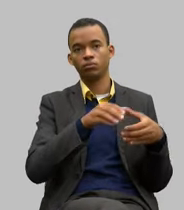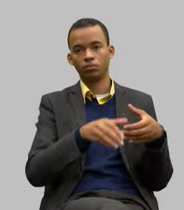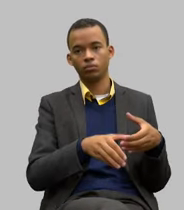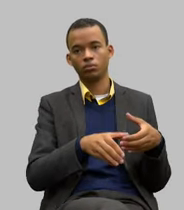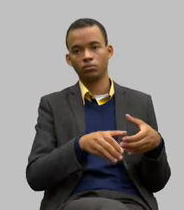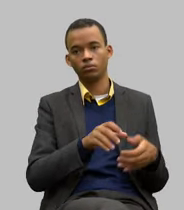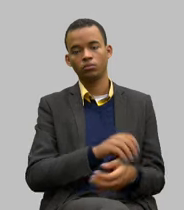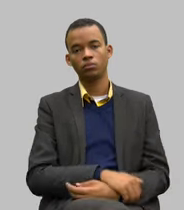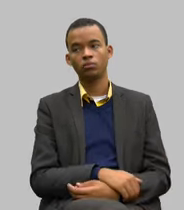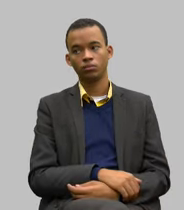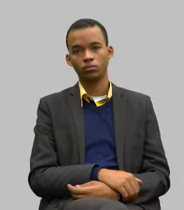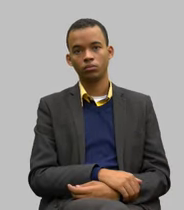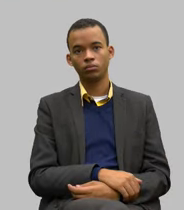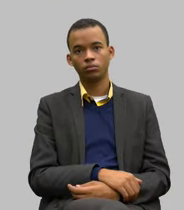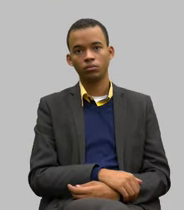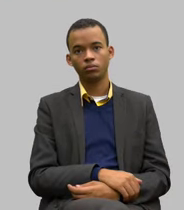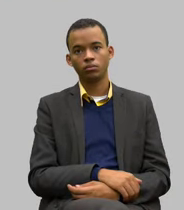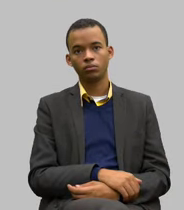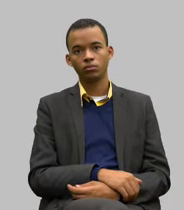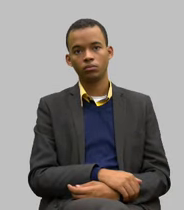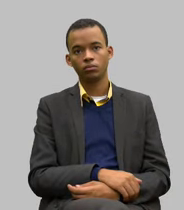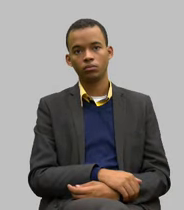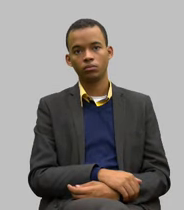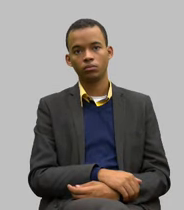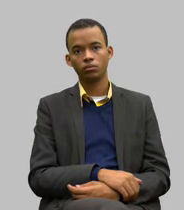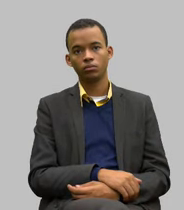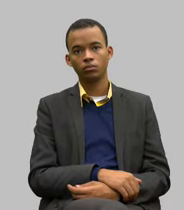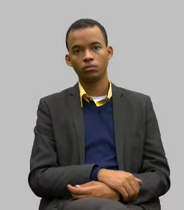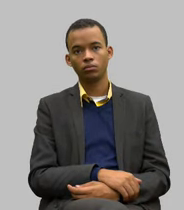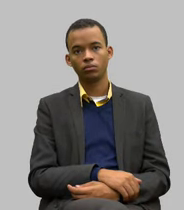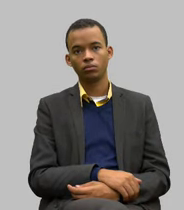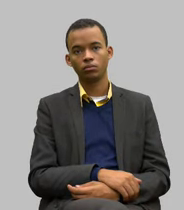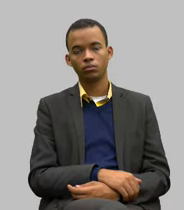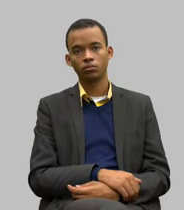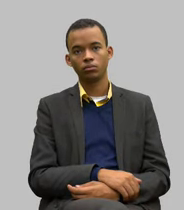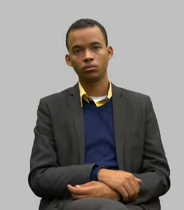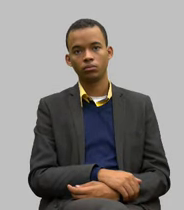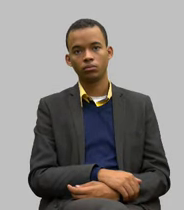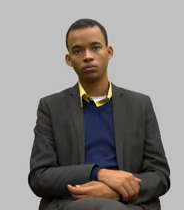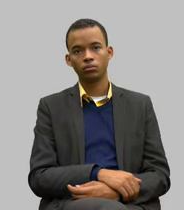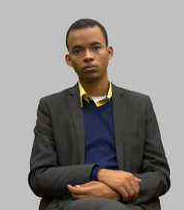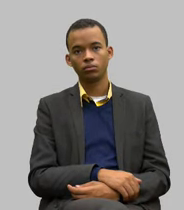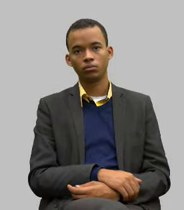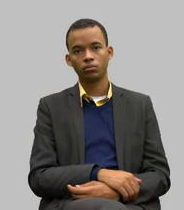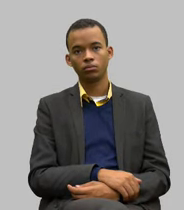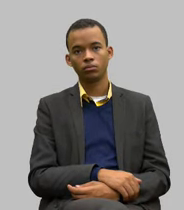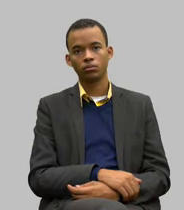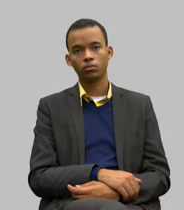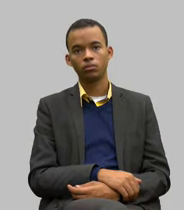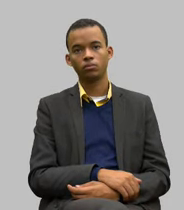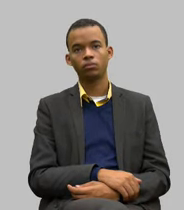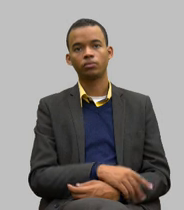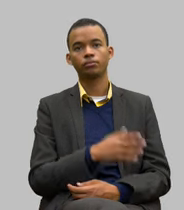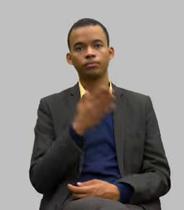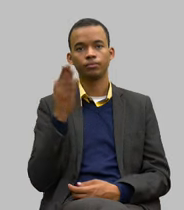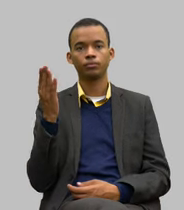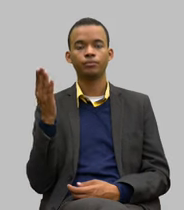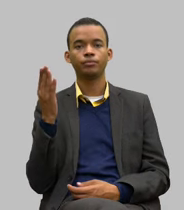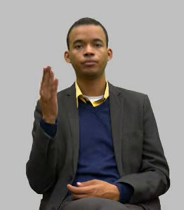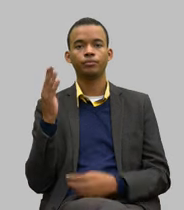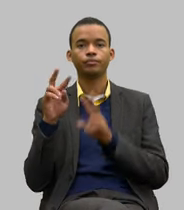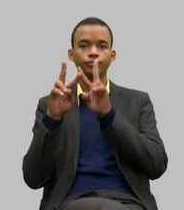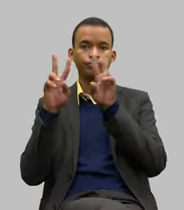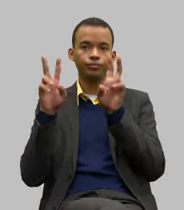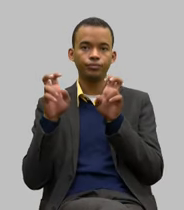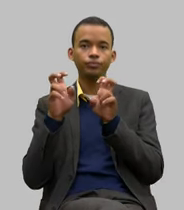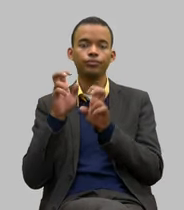administrativa esse quadro seguinte é um quadro que que demonstra né o Infelizmente o que acontece já acontece já há muito